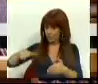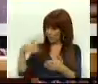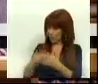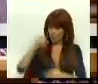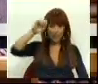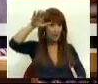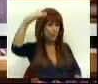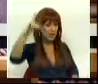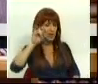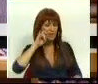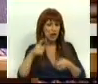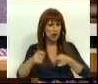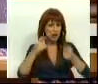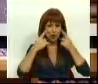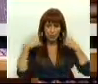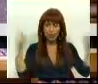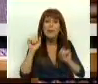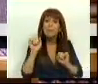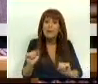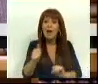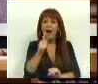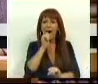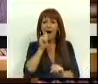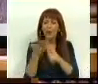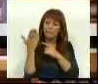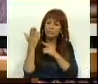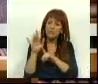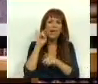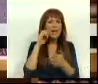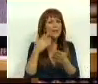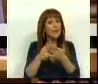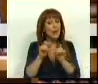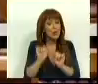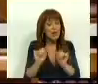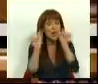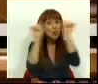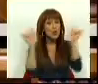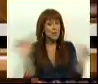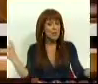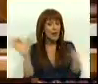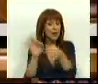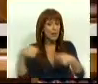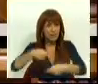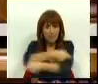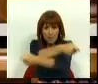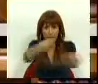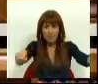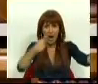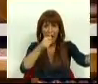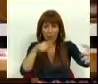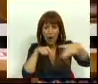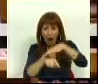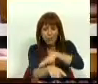primeiro, a defesa da gestão pública da água, designadamente garantindo que os sistemas associados ao abastecimento e